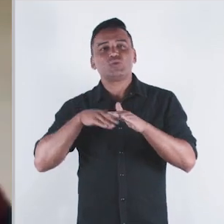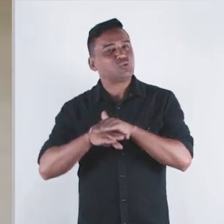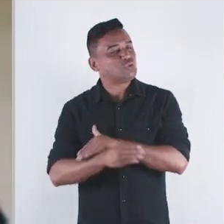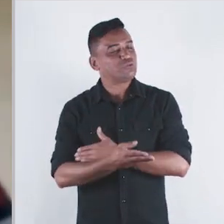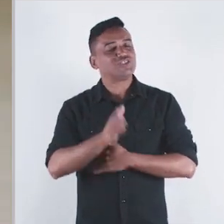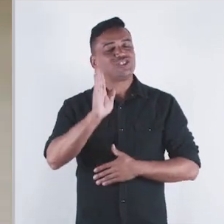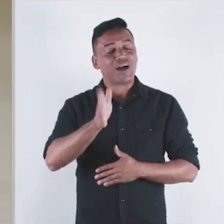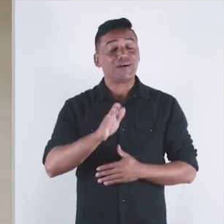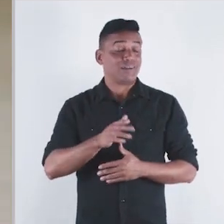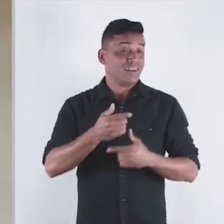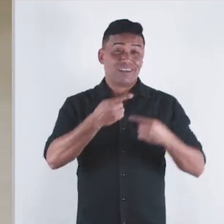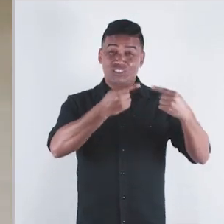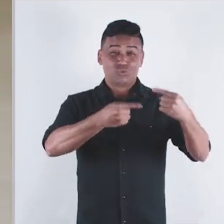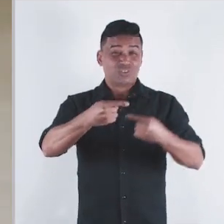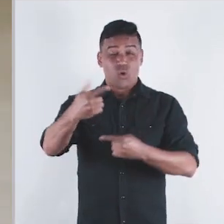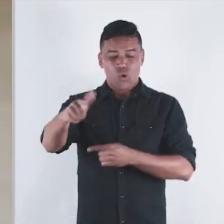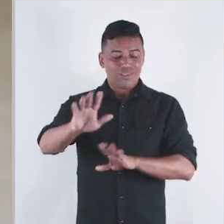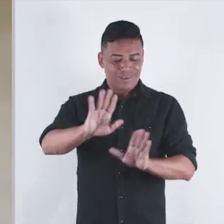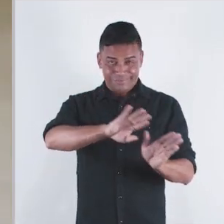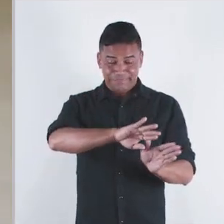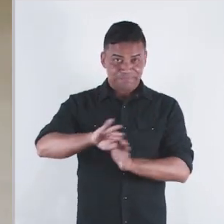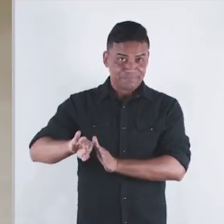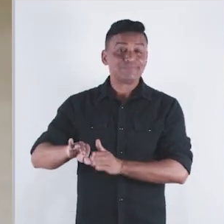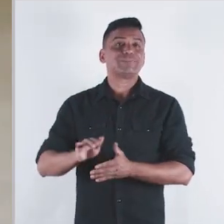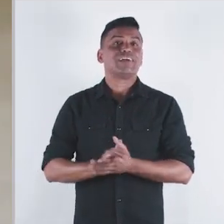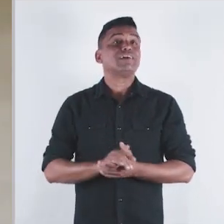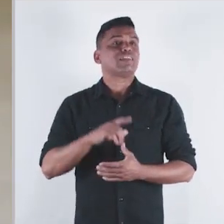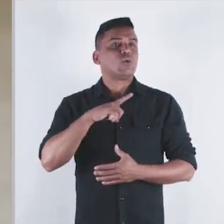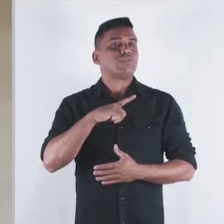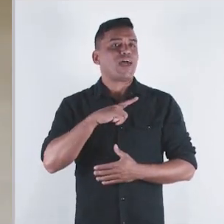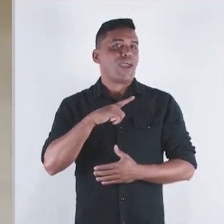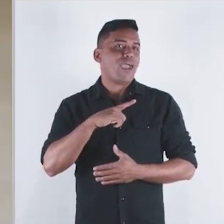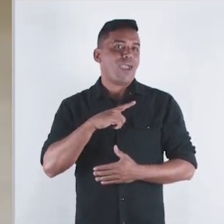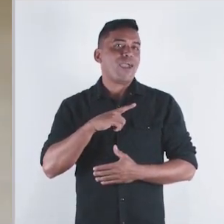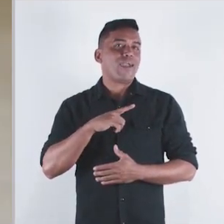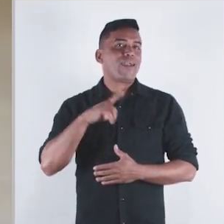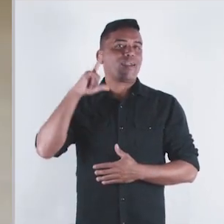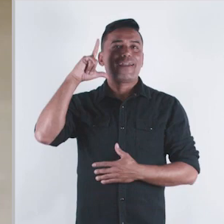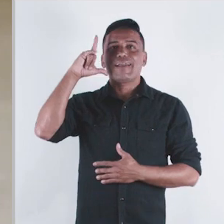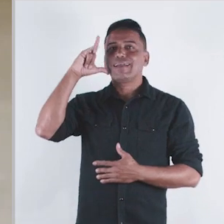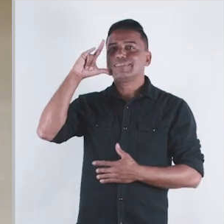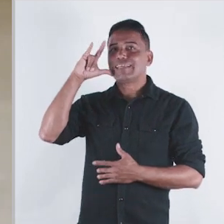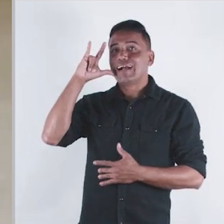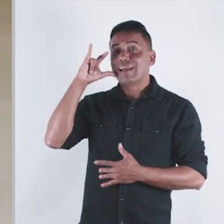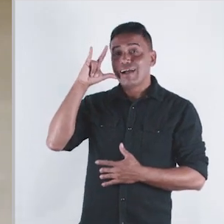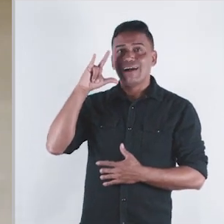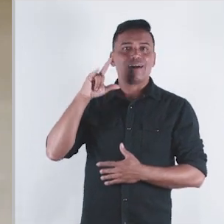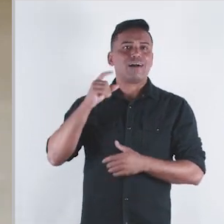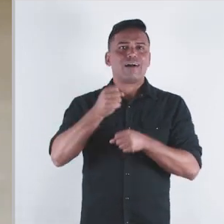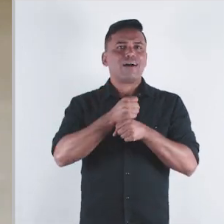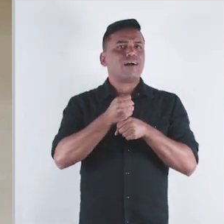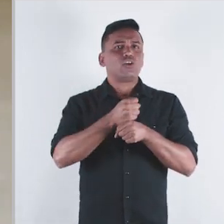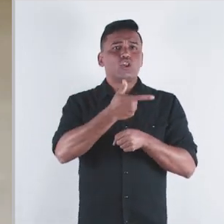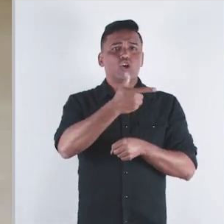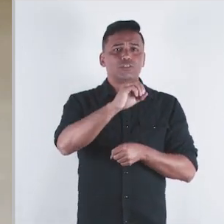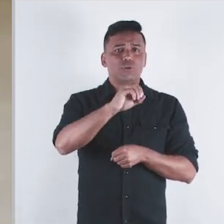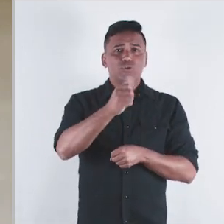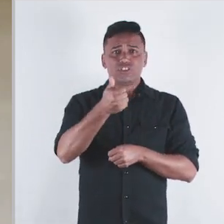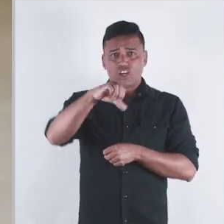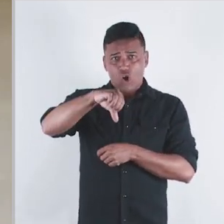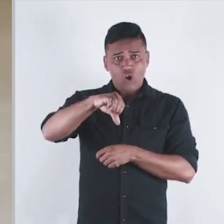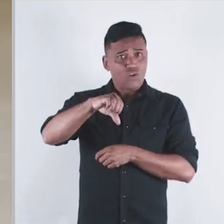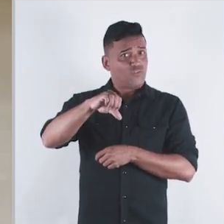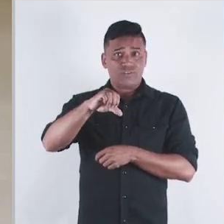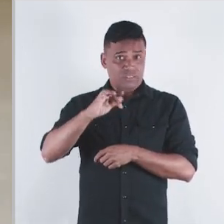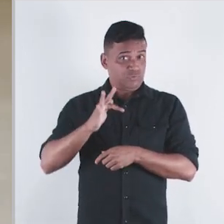discussão essa. Mas existe uma obra, vamos colocar assim, uma obra do Instagram que se chama 2019 Não Passa, que é das